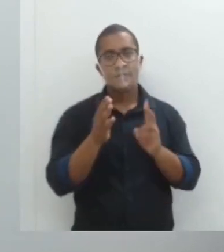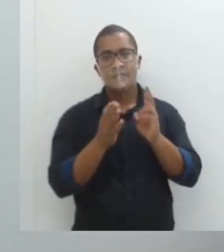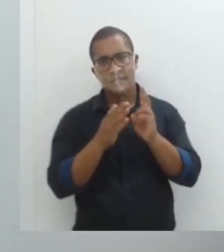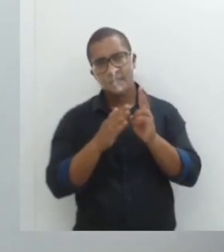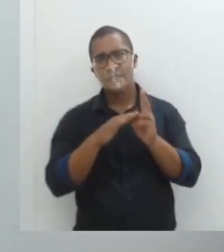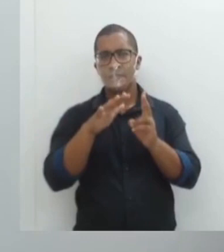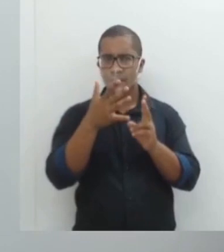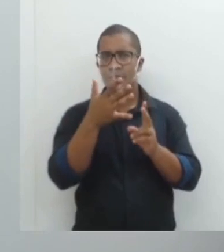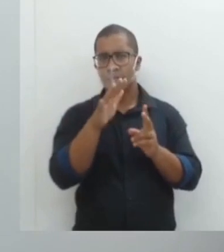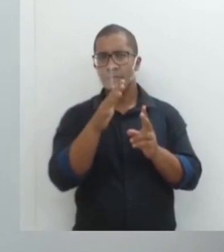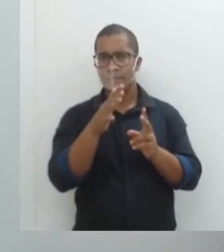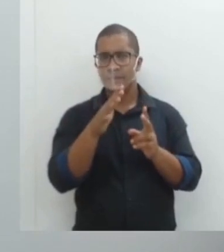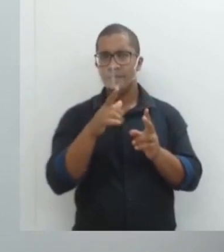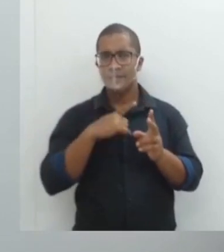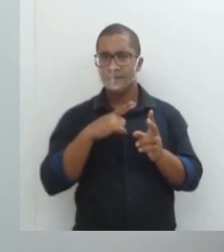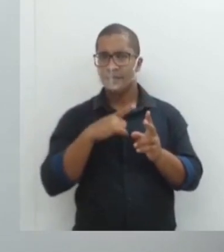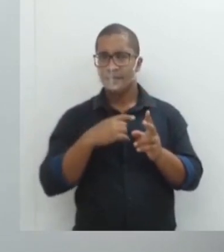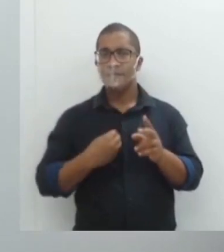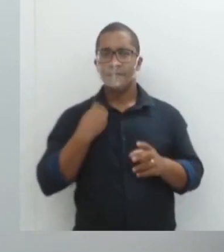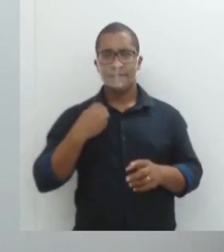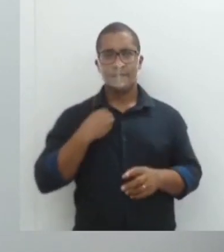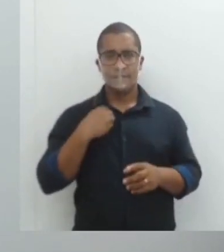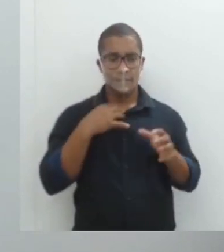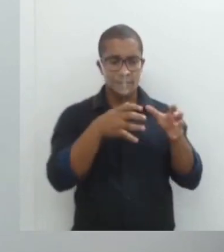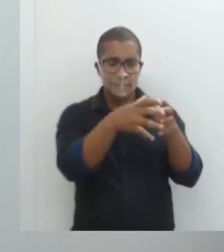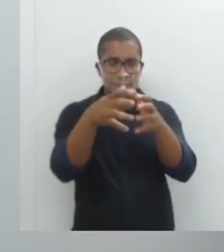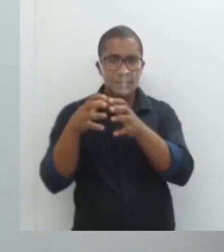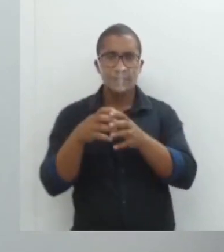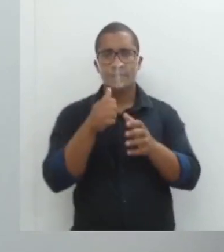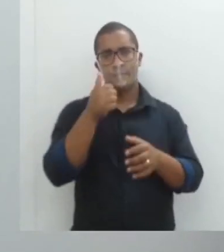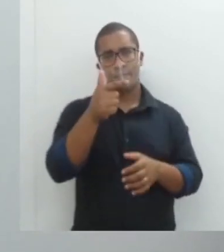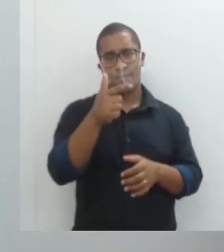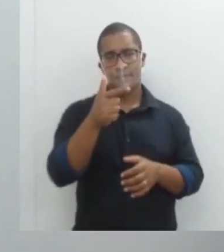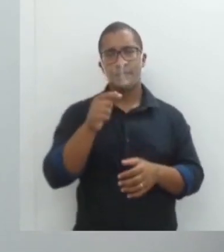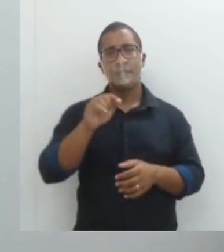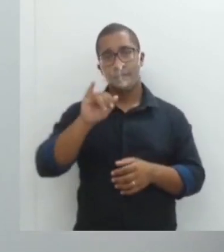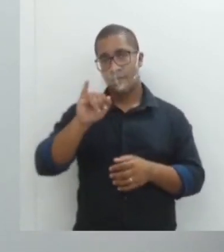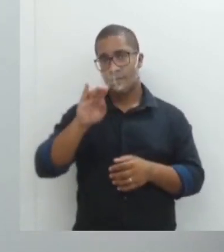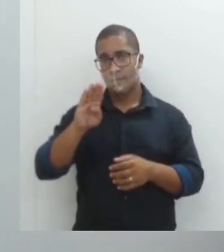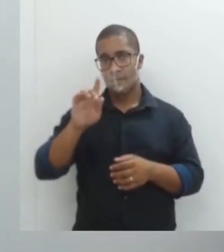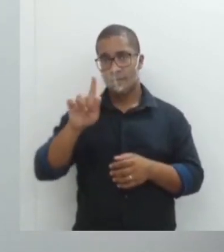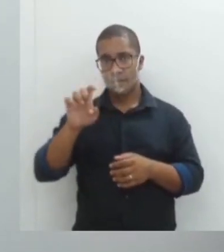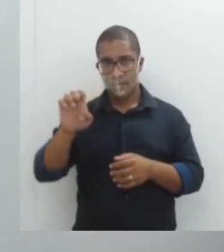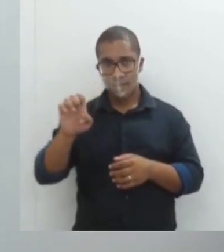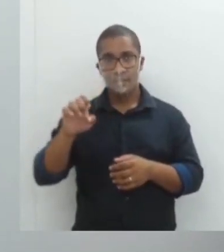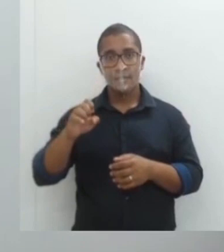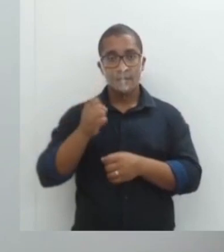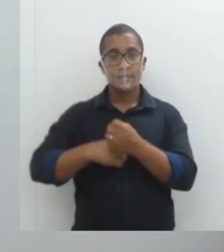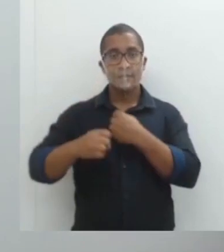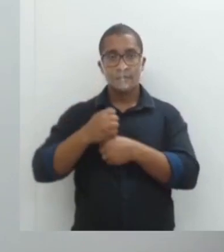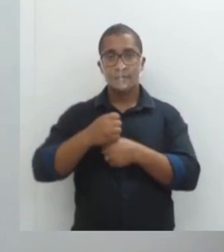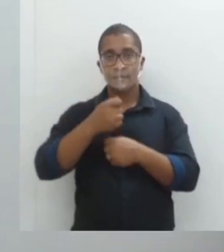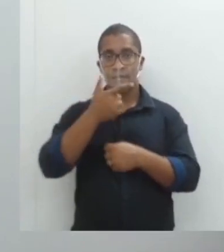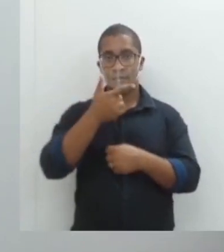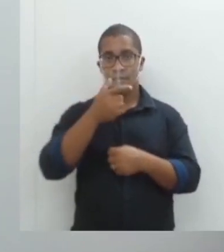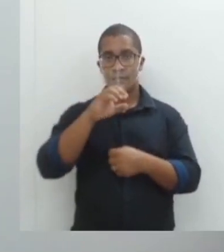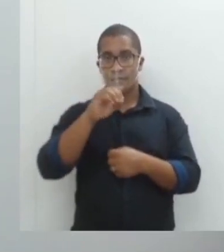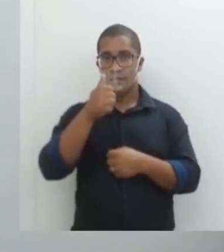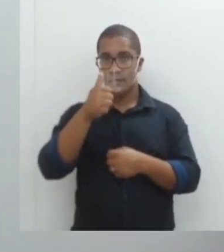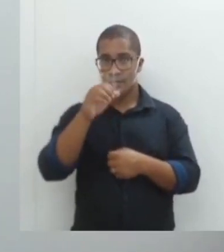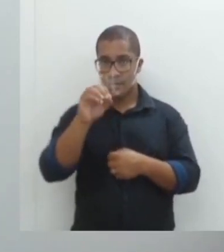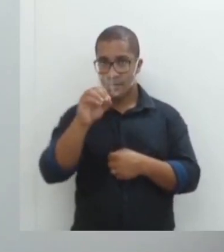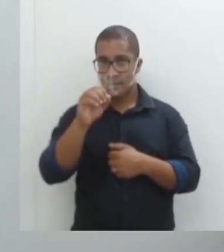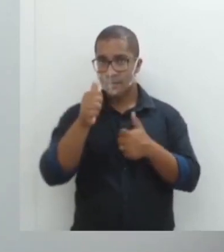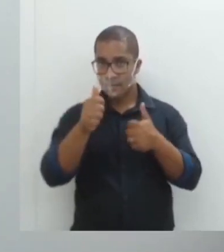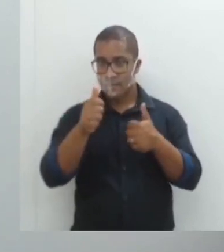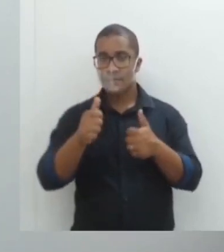12 nações. Tá bom? Então, é uma estimativa do IBGE 2010. Segundo ponto, nós